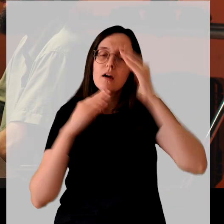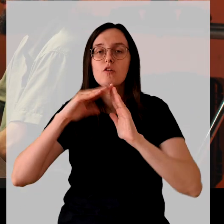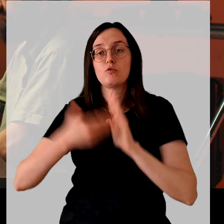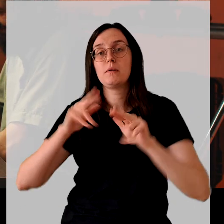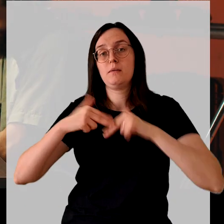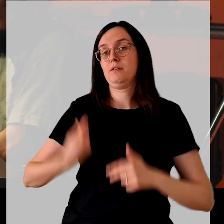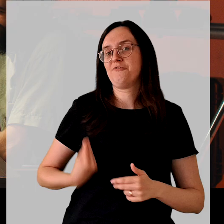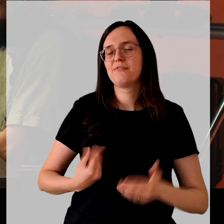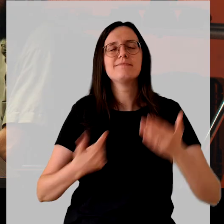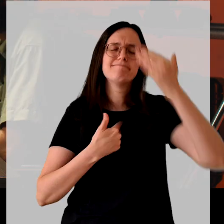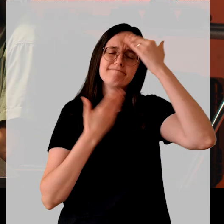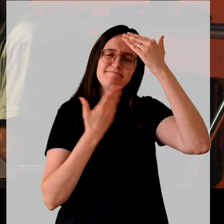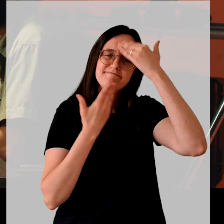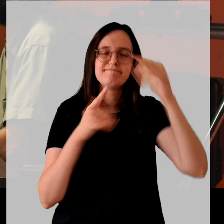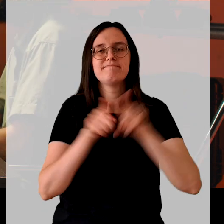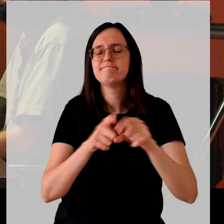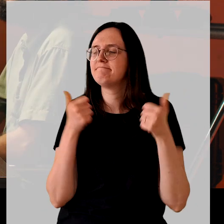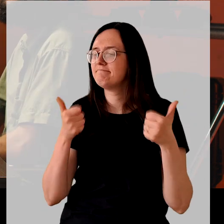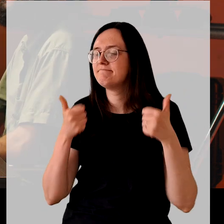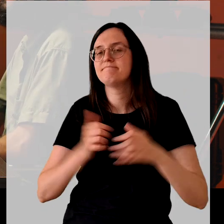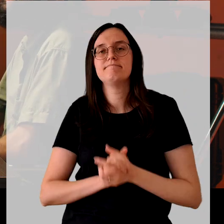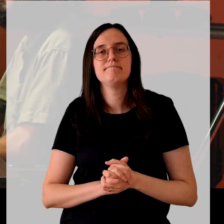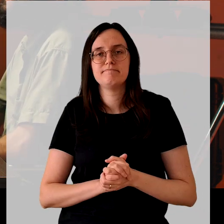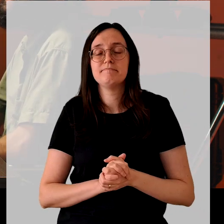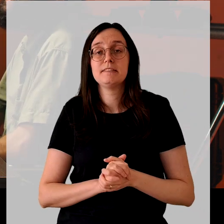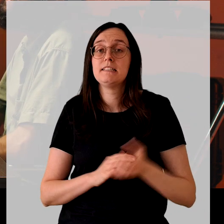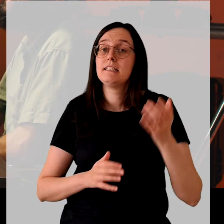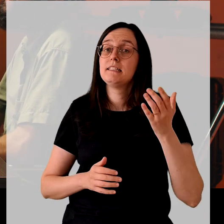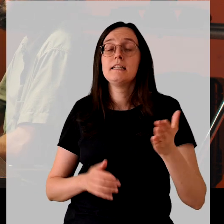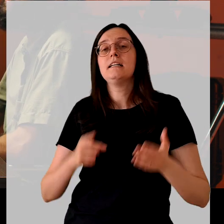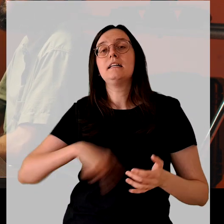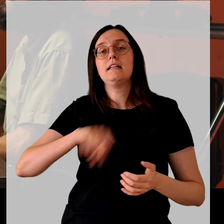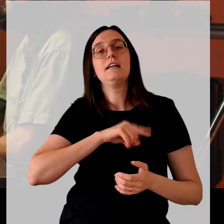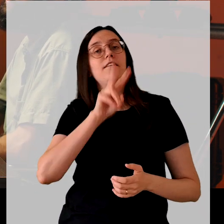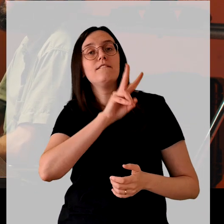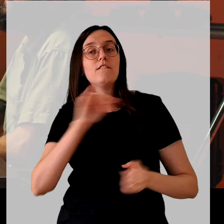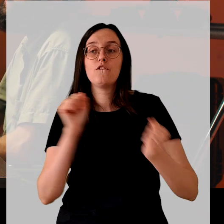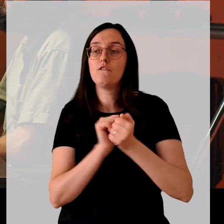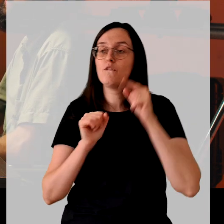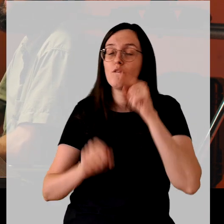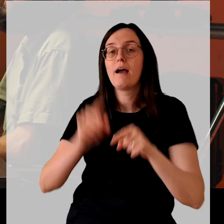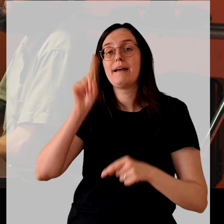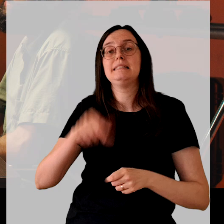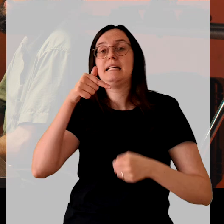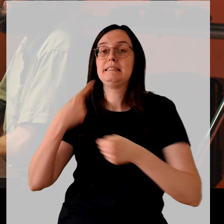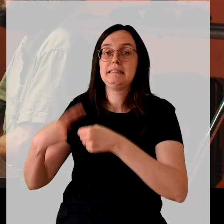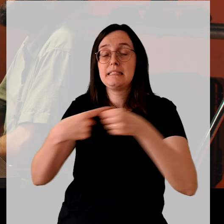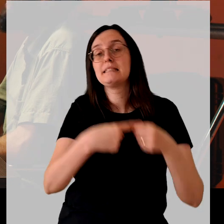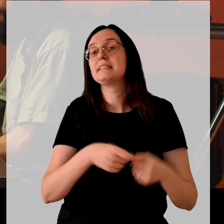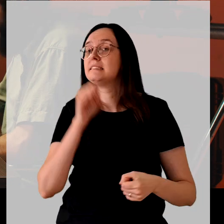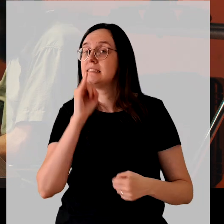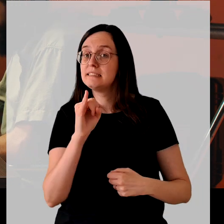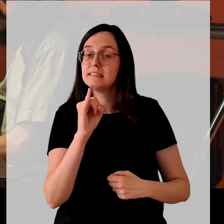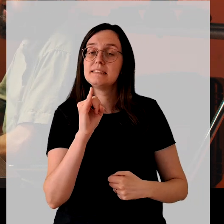agradecer. Obrigado pela tua presença, Pete. Agradeço demais, né? Valeu mesmo. E a gente vai estar contigo em 7 cidades.